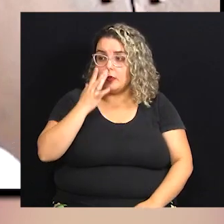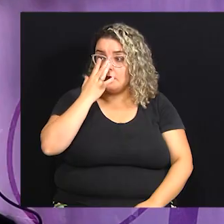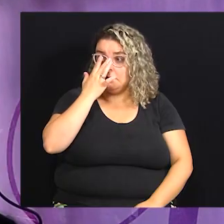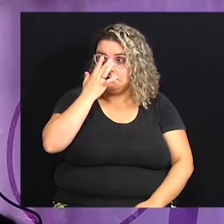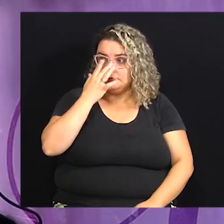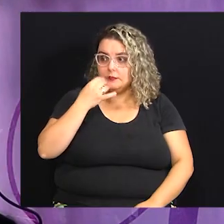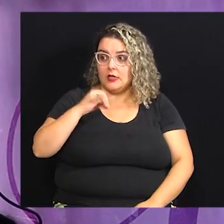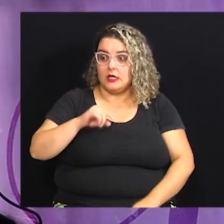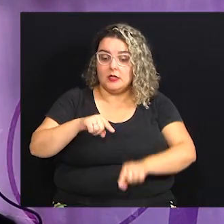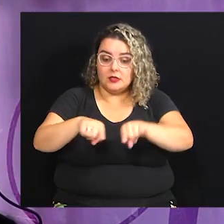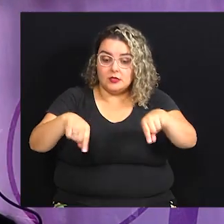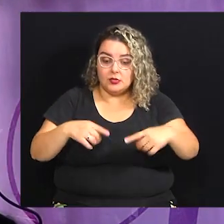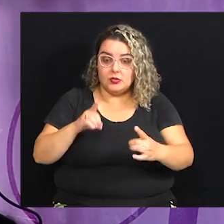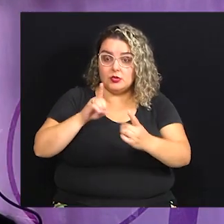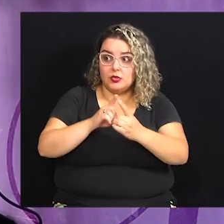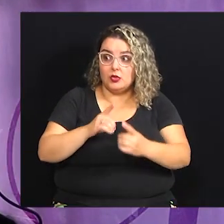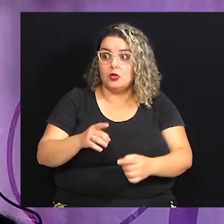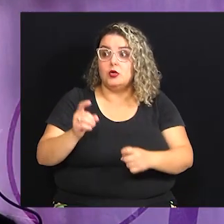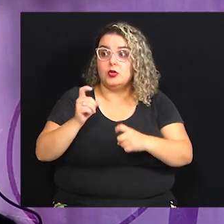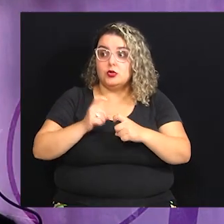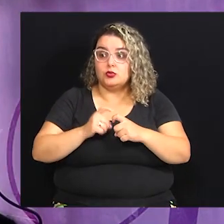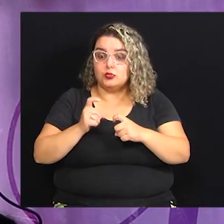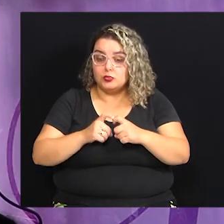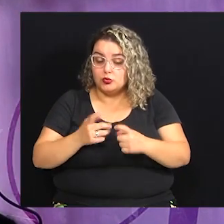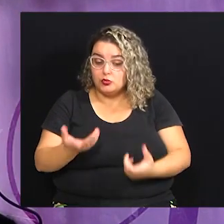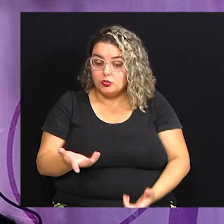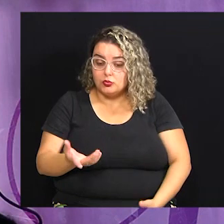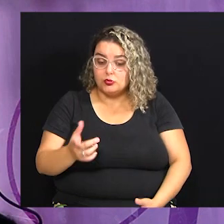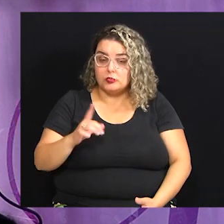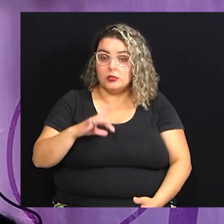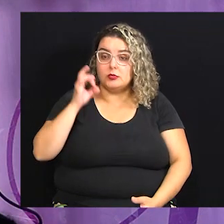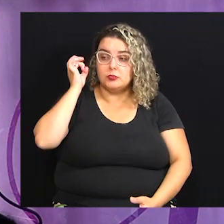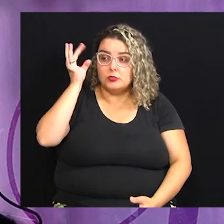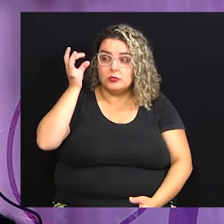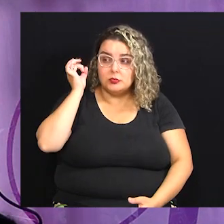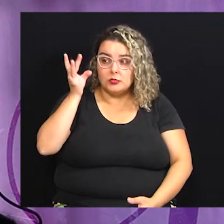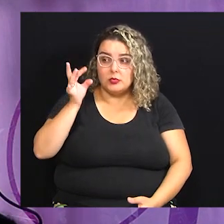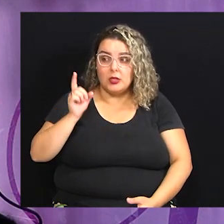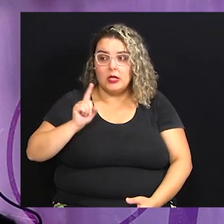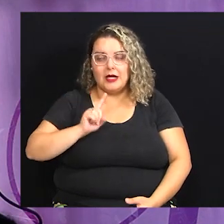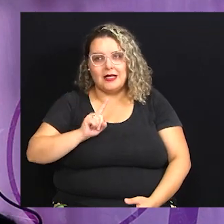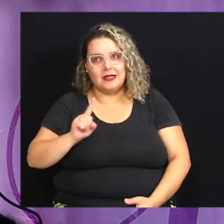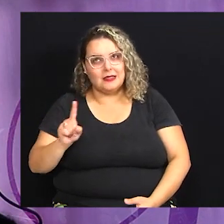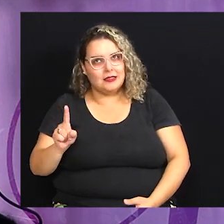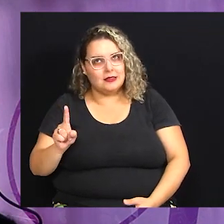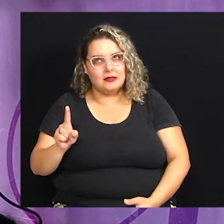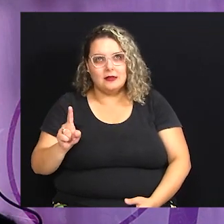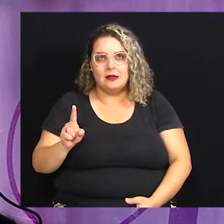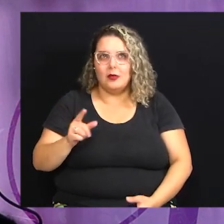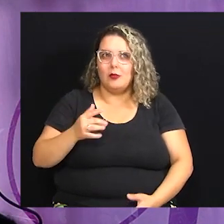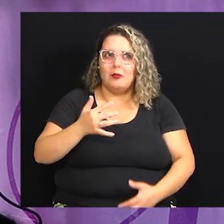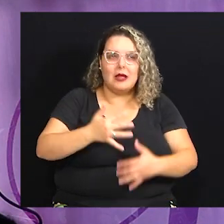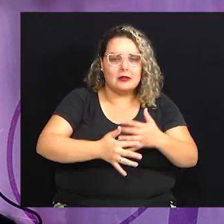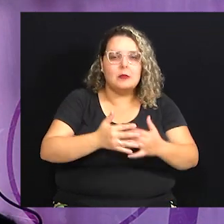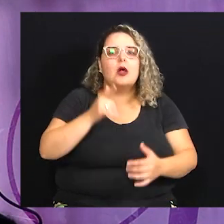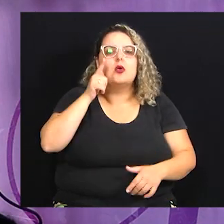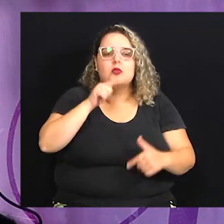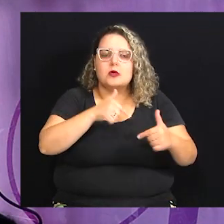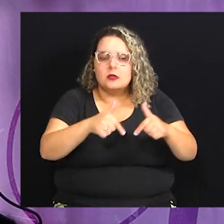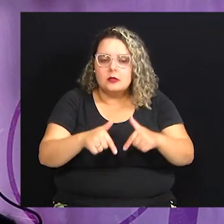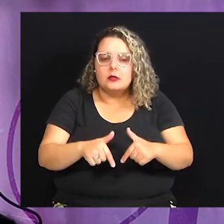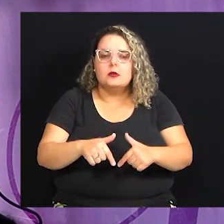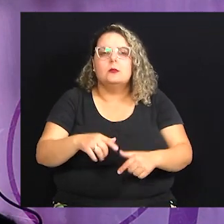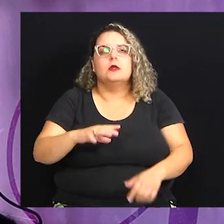entendeu? Agora, e se eu chego no seu consultório, eu digo, doutor, eu tenho dores de cabeça que não são tão incapacitantes, eu